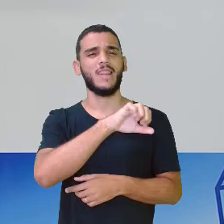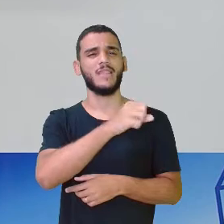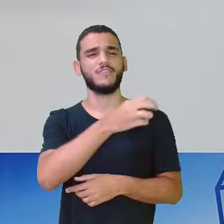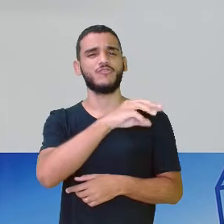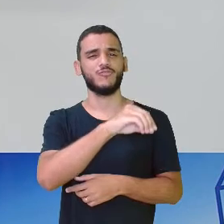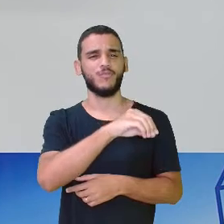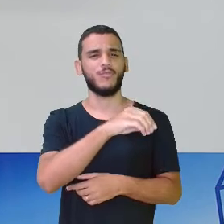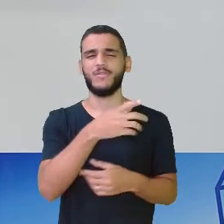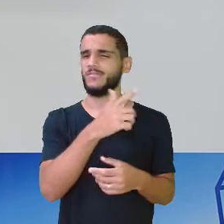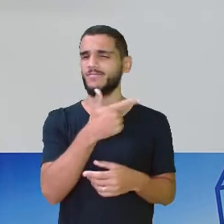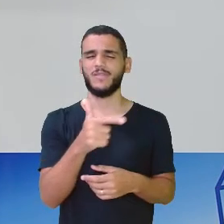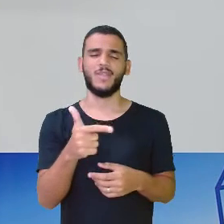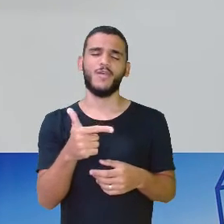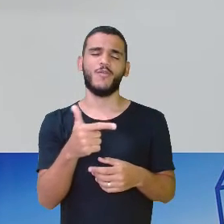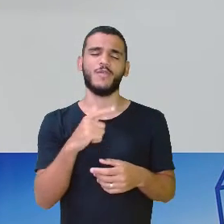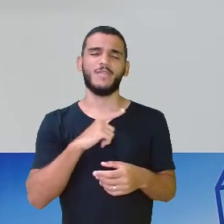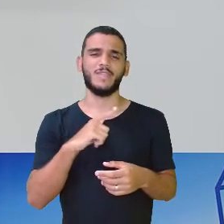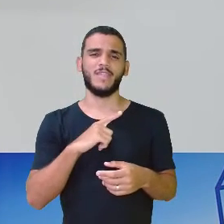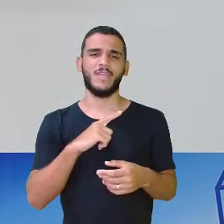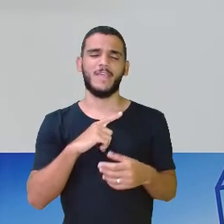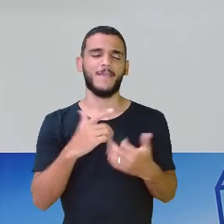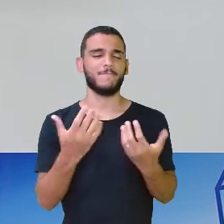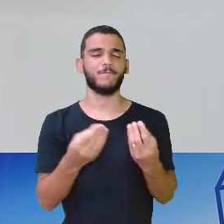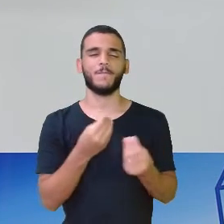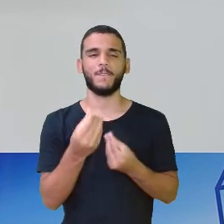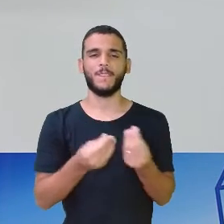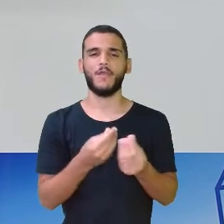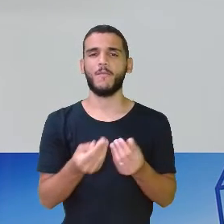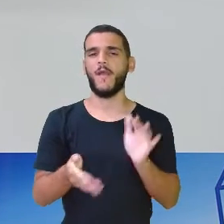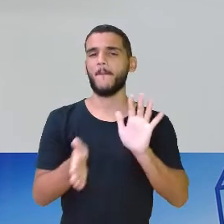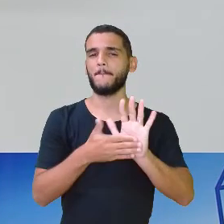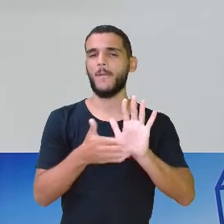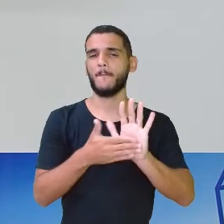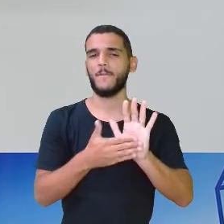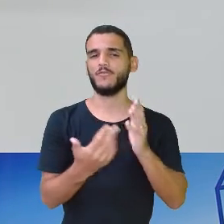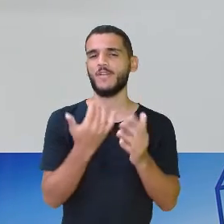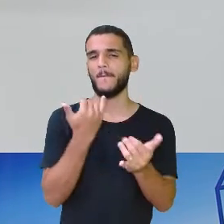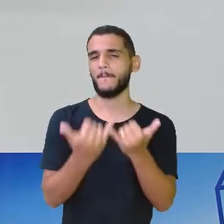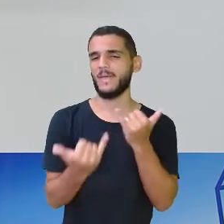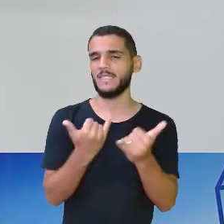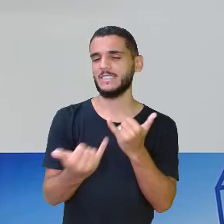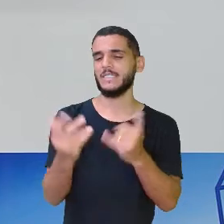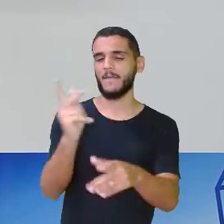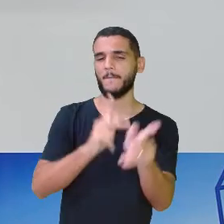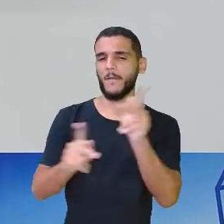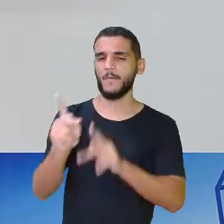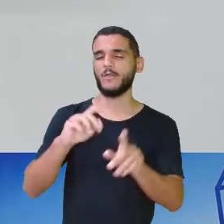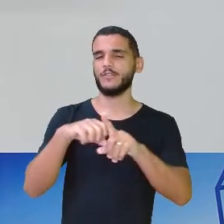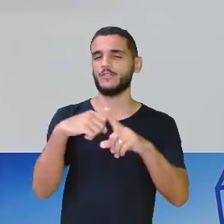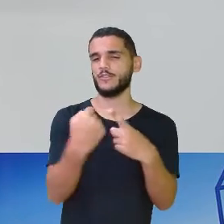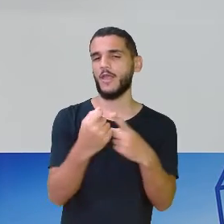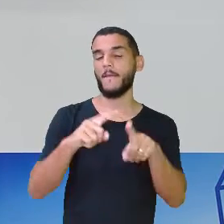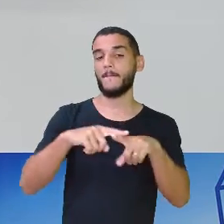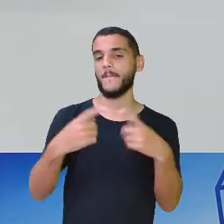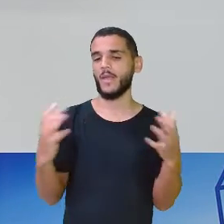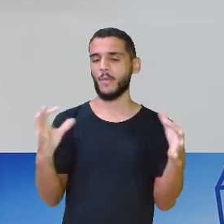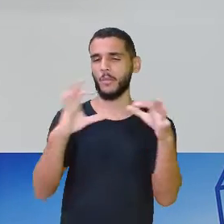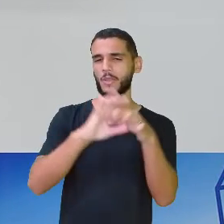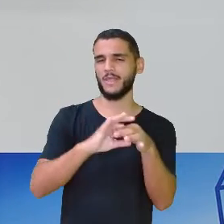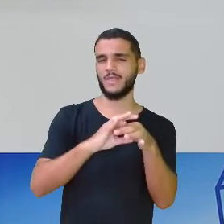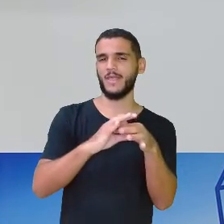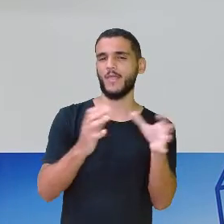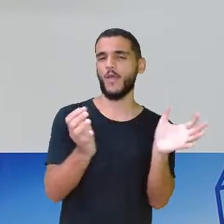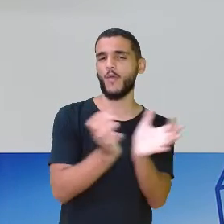questão do empreendimento de algumas propostas, né, mais populistas sociais do que propostas ligadas